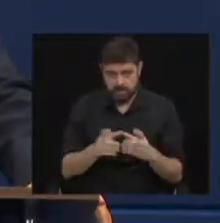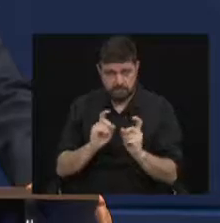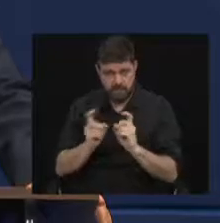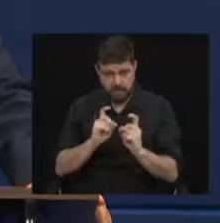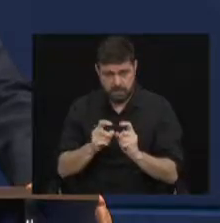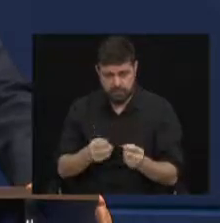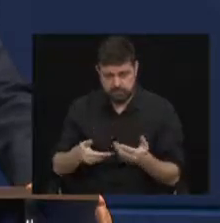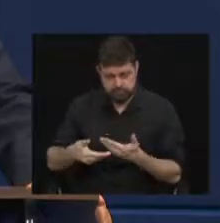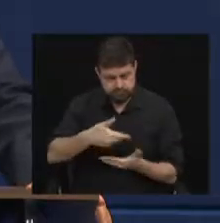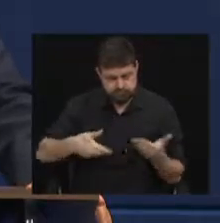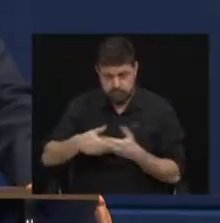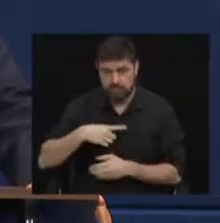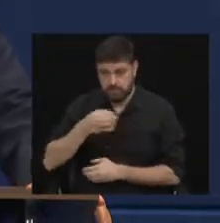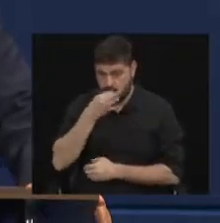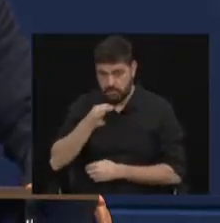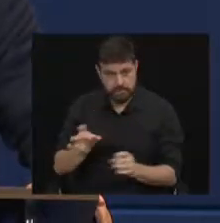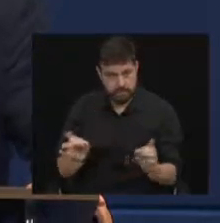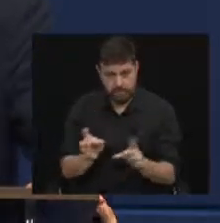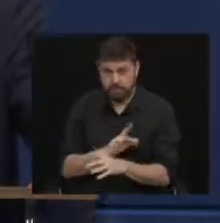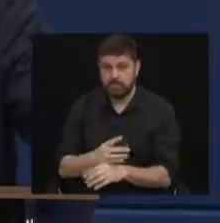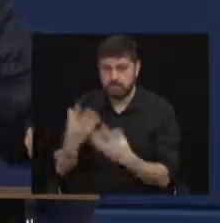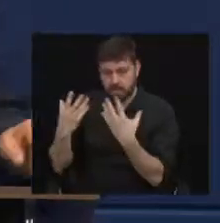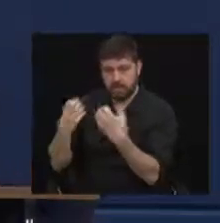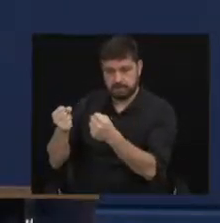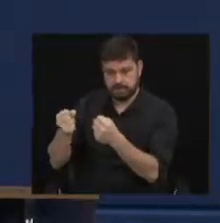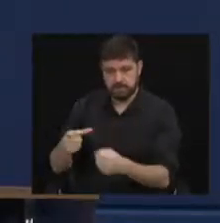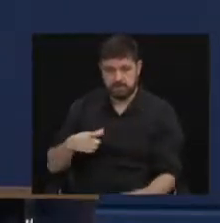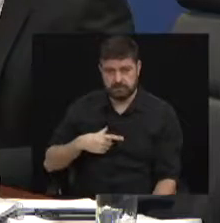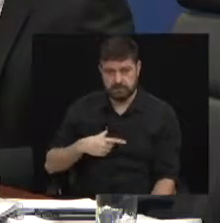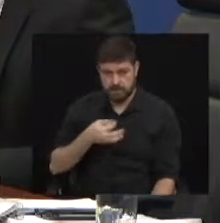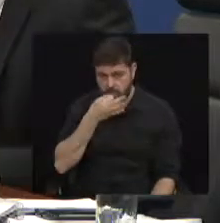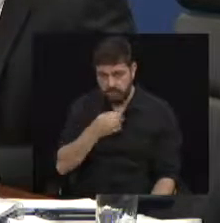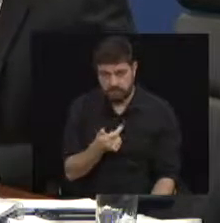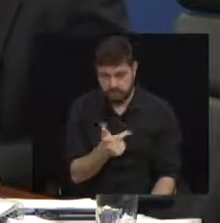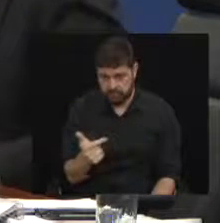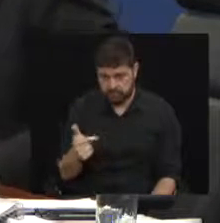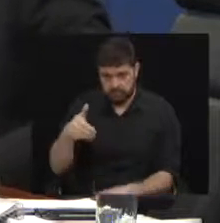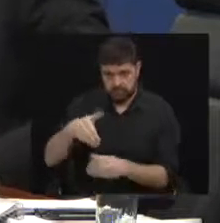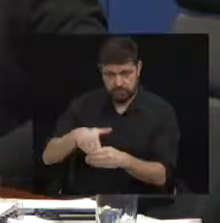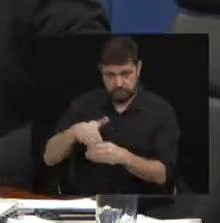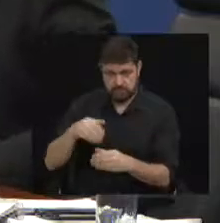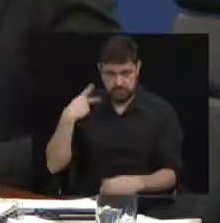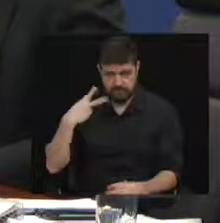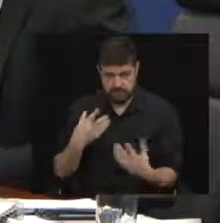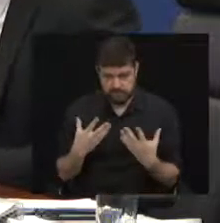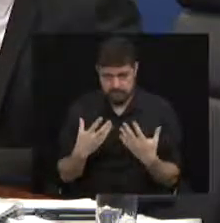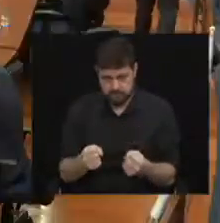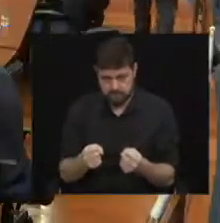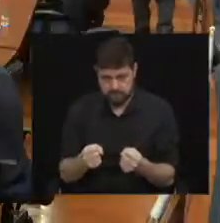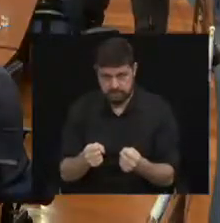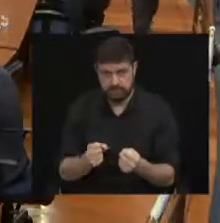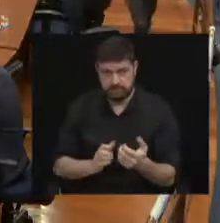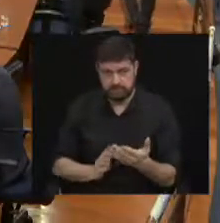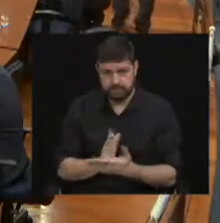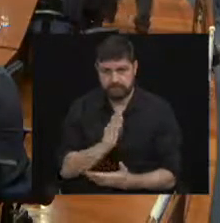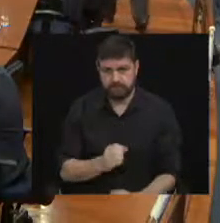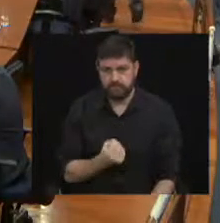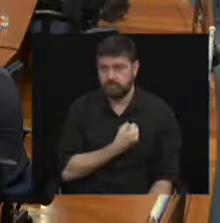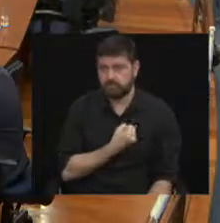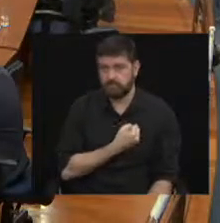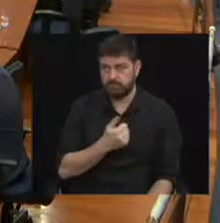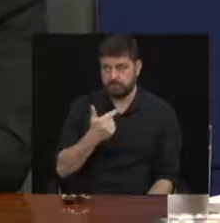do Consumidor, Finanças e Orçamento para pedir tempo para exarar parecer. Vereador Sidão Santos. Senhor presidente, a comissão já tem